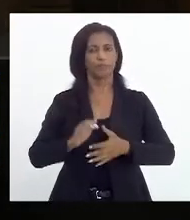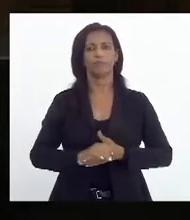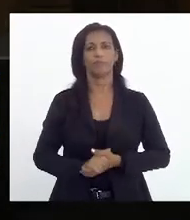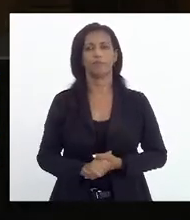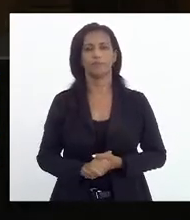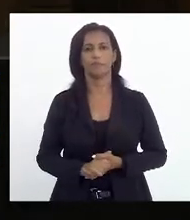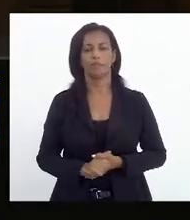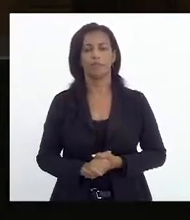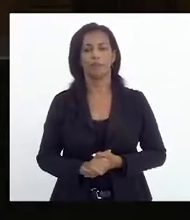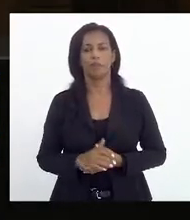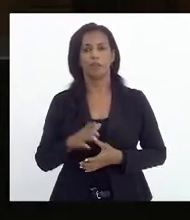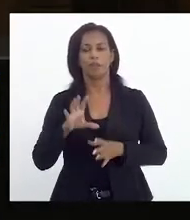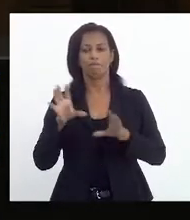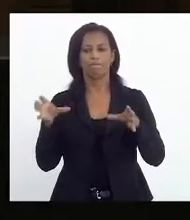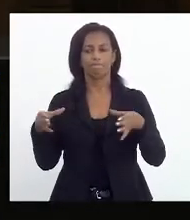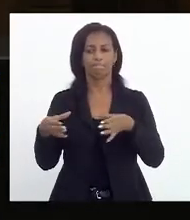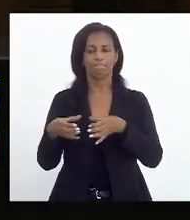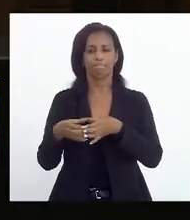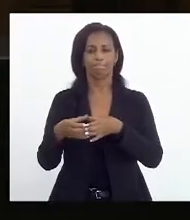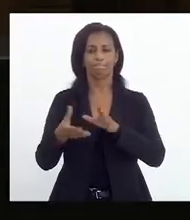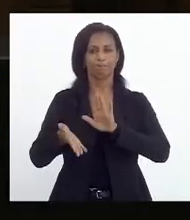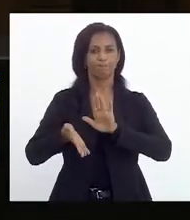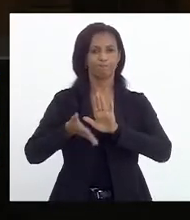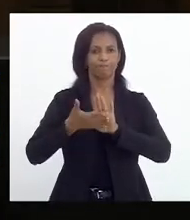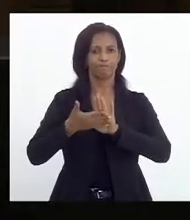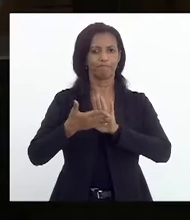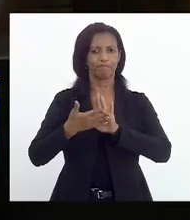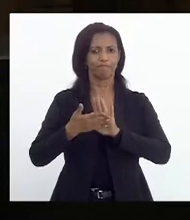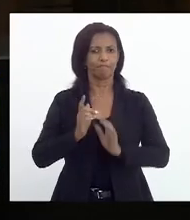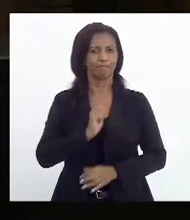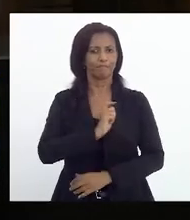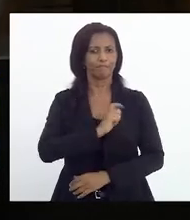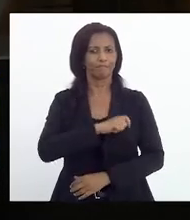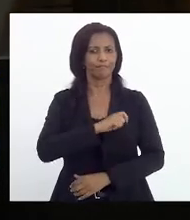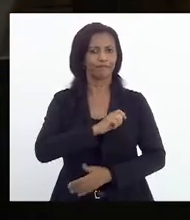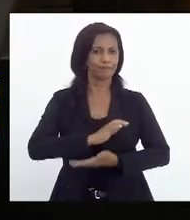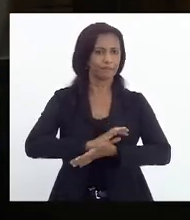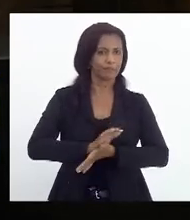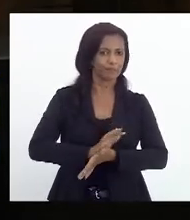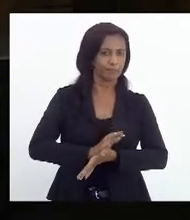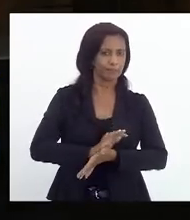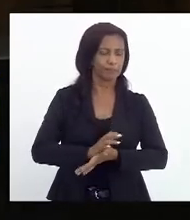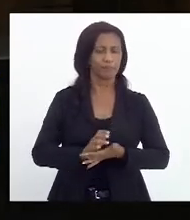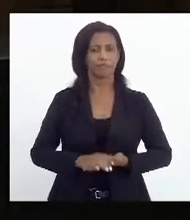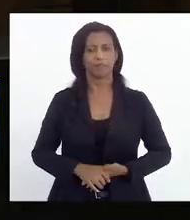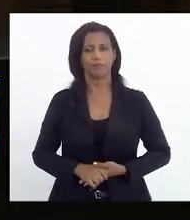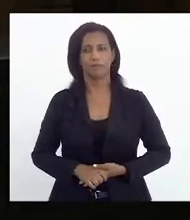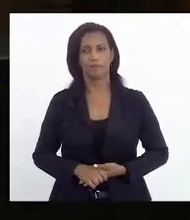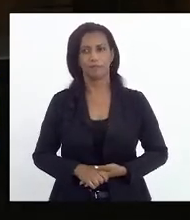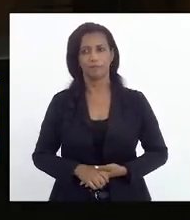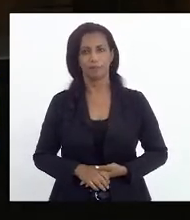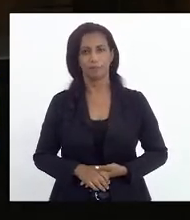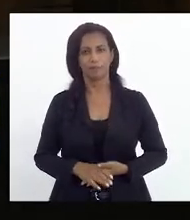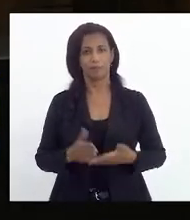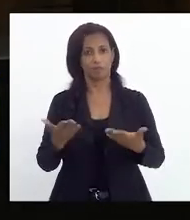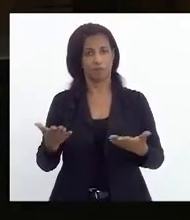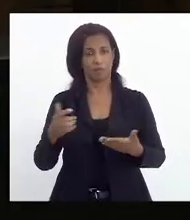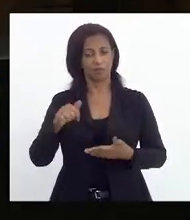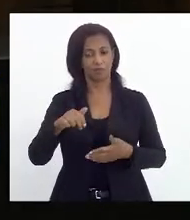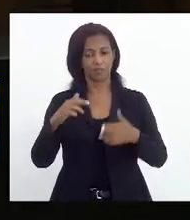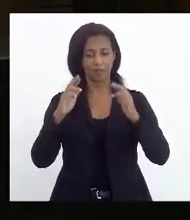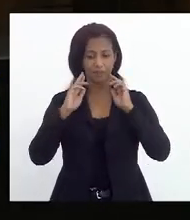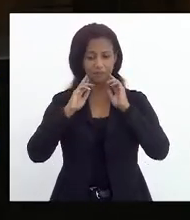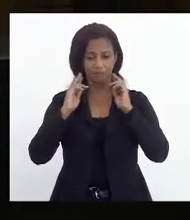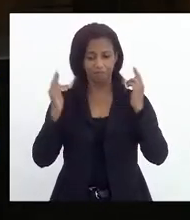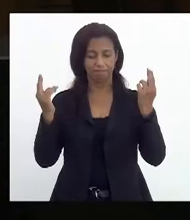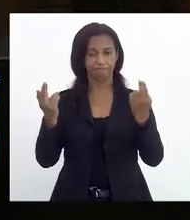O que foi denominado de pacote das maldades mas que essa Assembleia